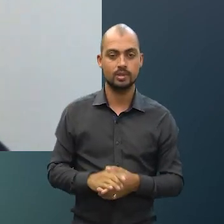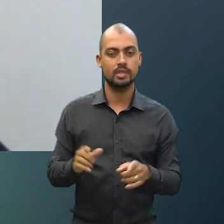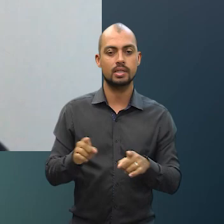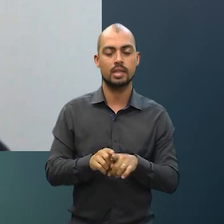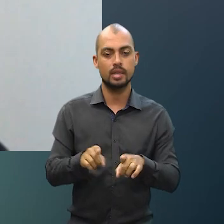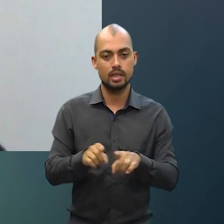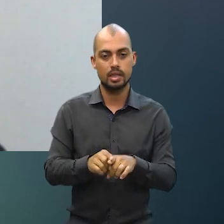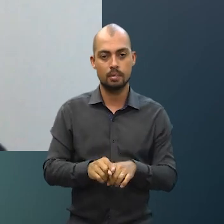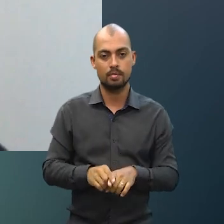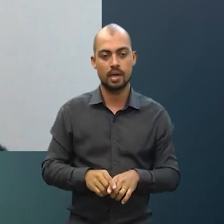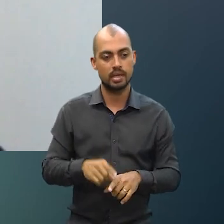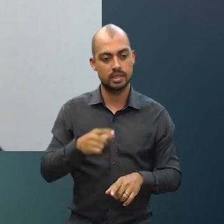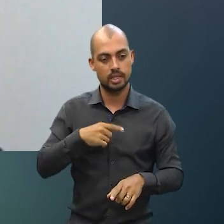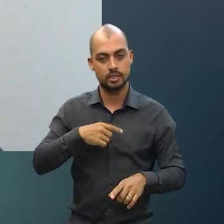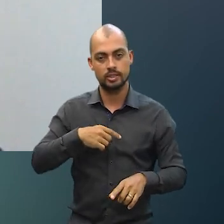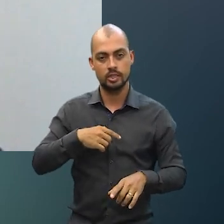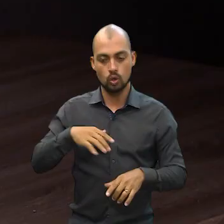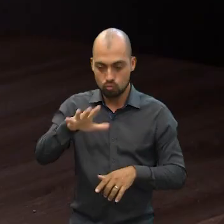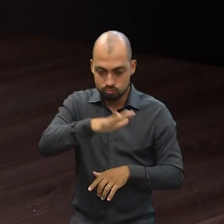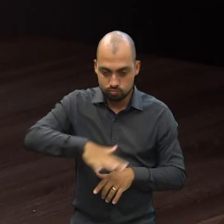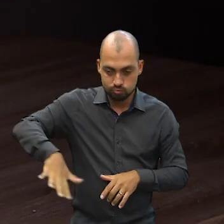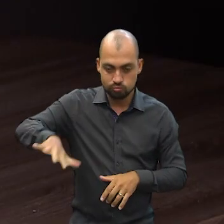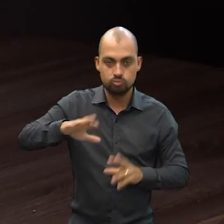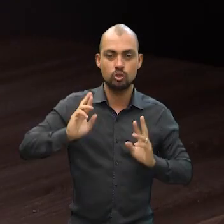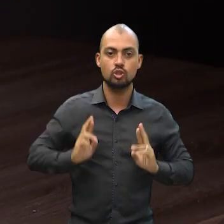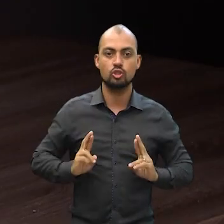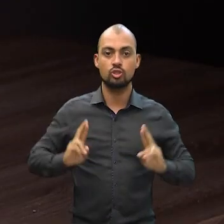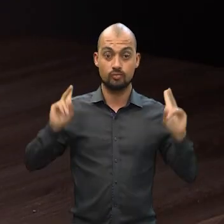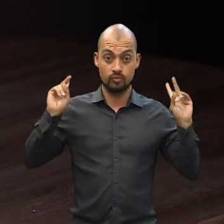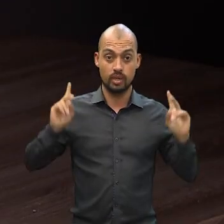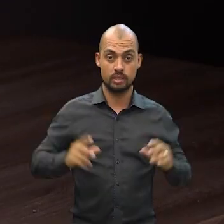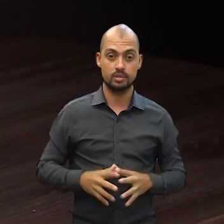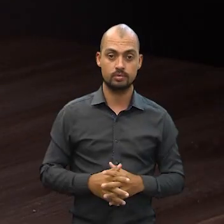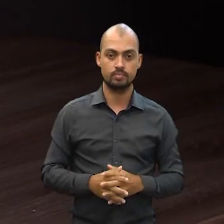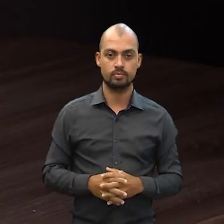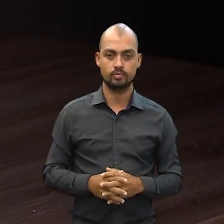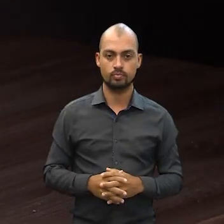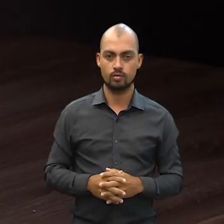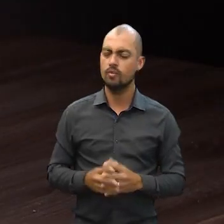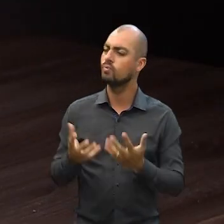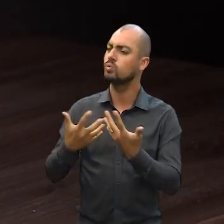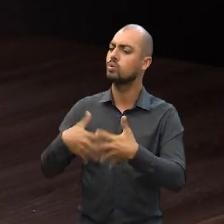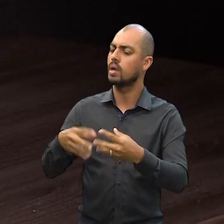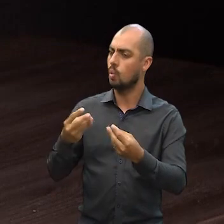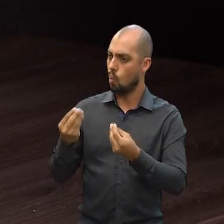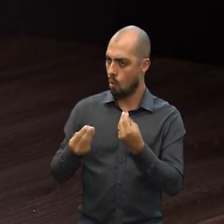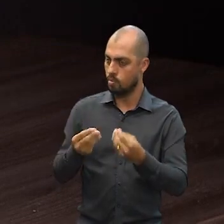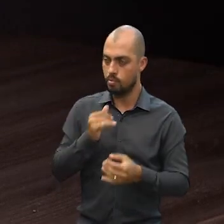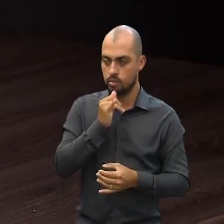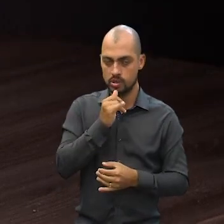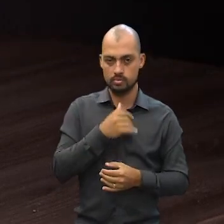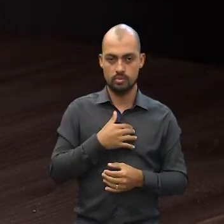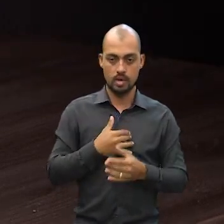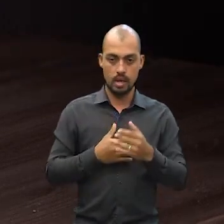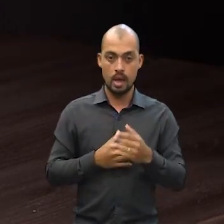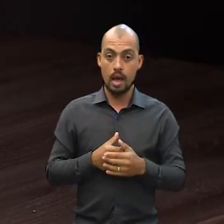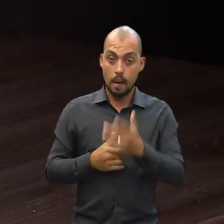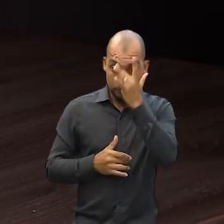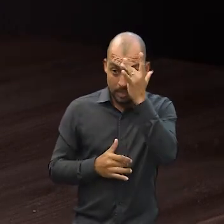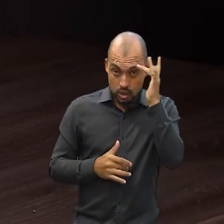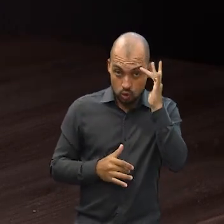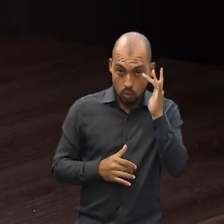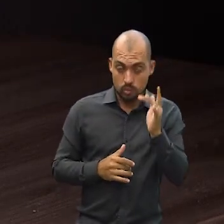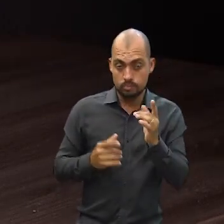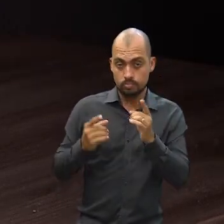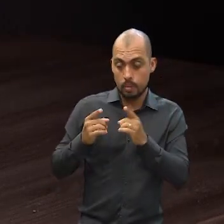realmente fazer uma diferença no mercado, né? Sim, como funciona? A pessoa, por exemplo, é o seu parceiro, fez